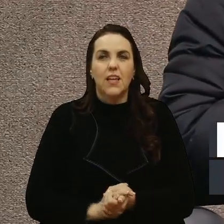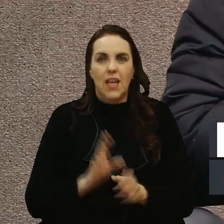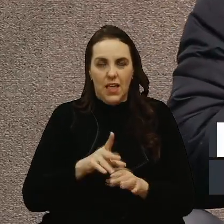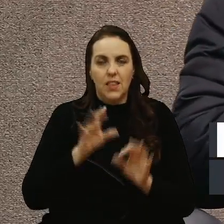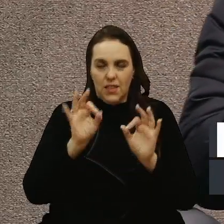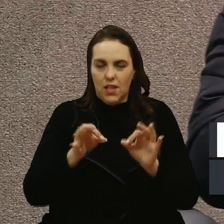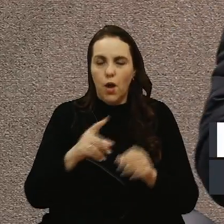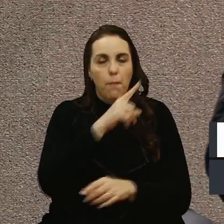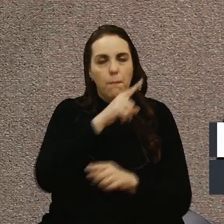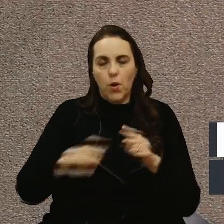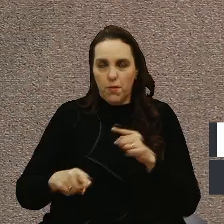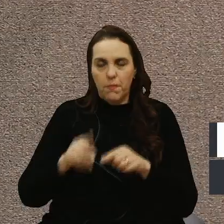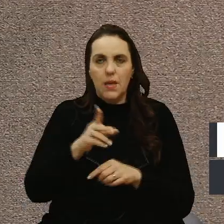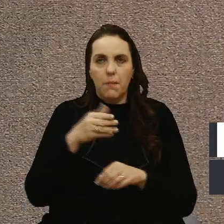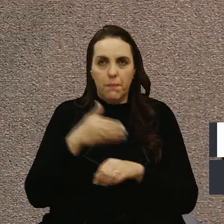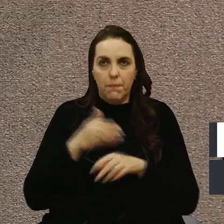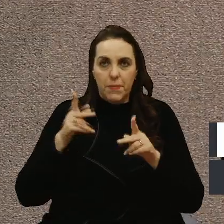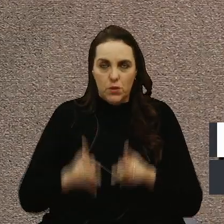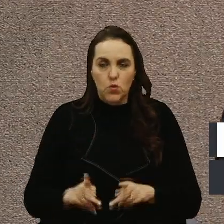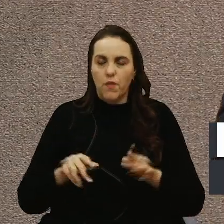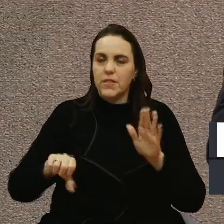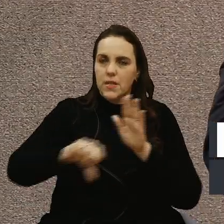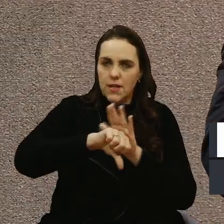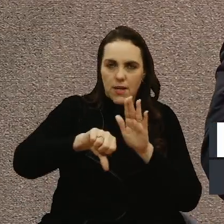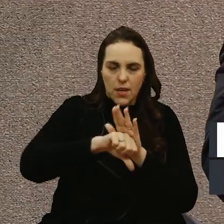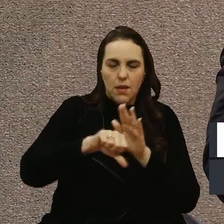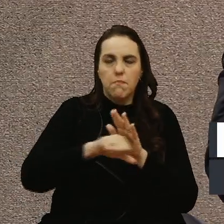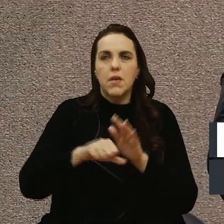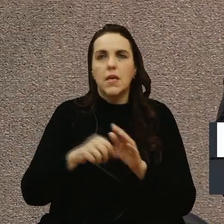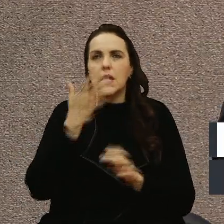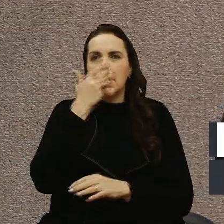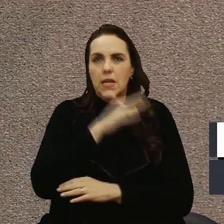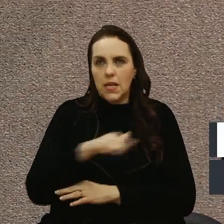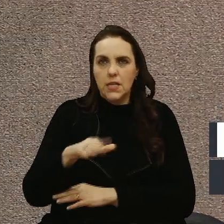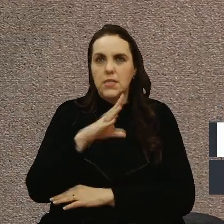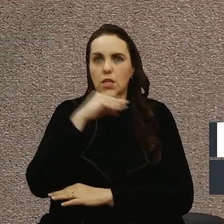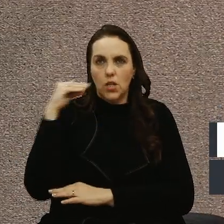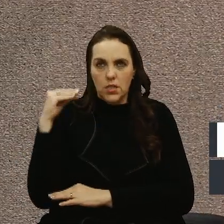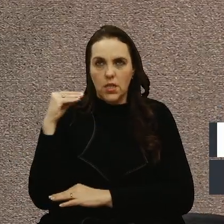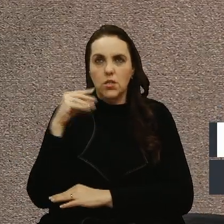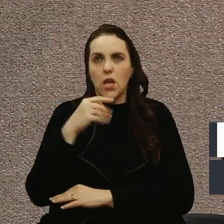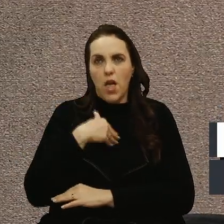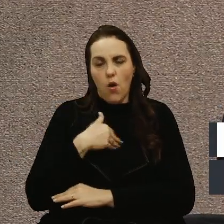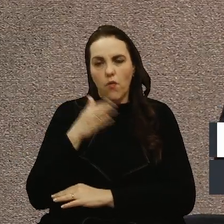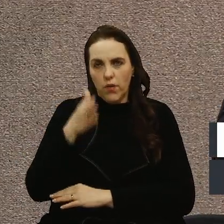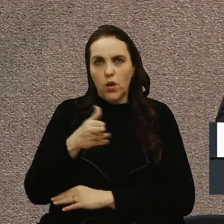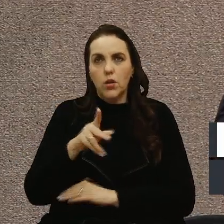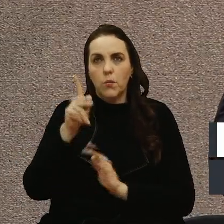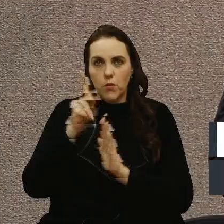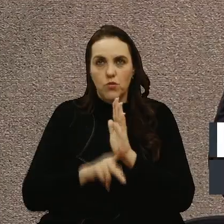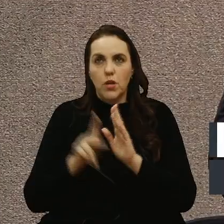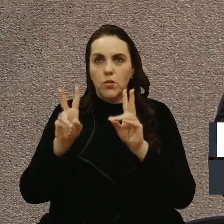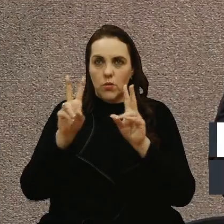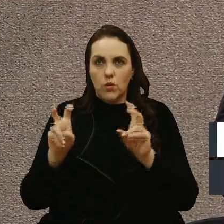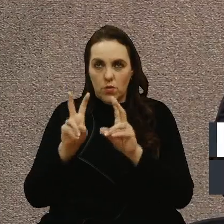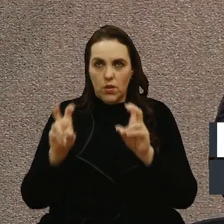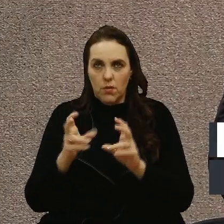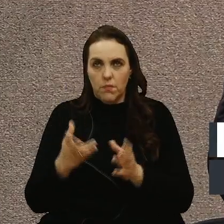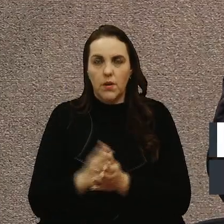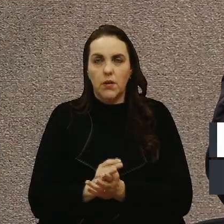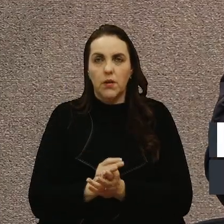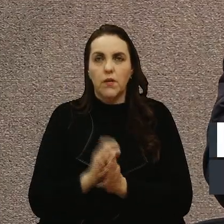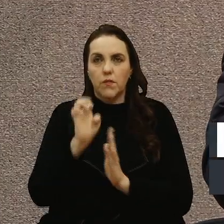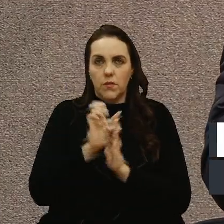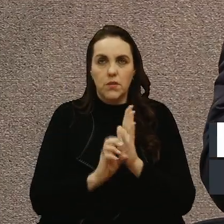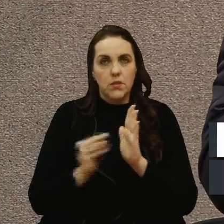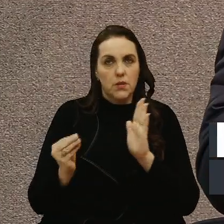crimes praticados contra crianças e adolescentes, e ficarei no seu projeto e no seu tema, vereadora Daiane. Eu fiz emendas ao seu projeto,